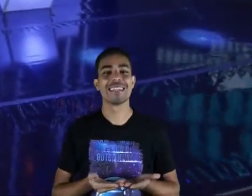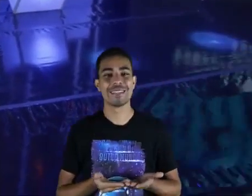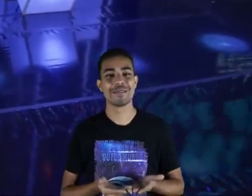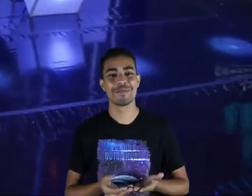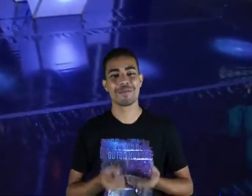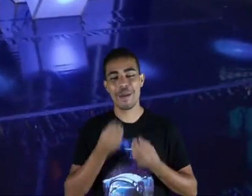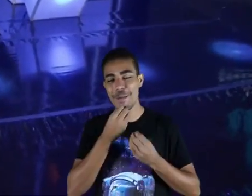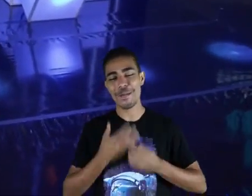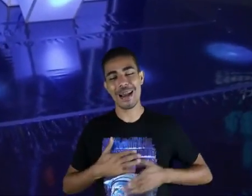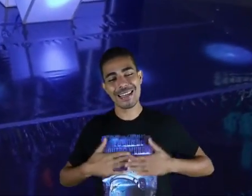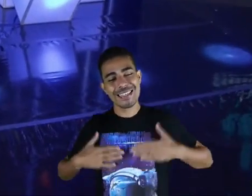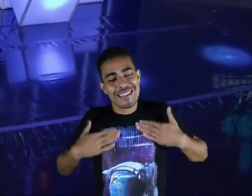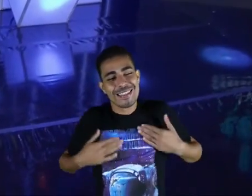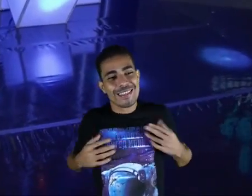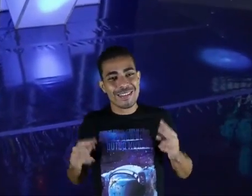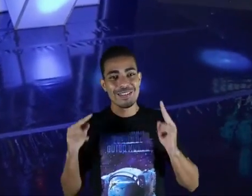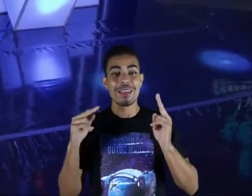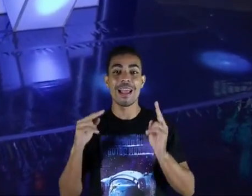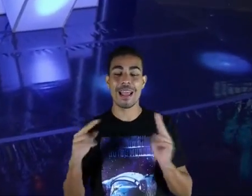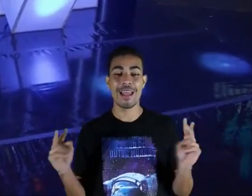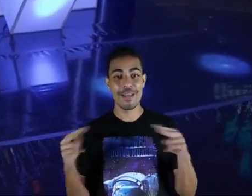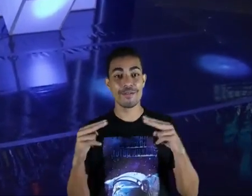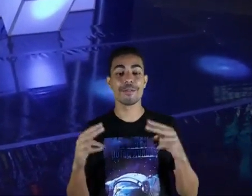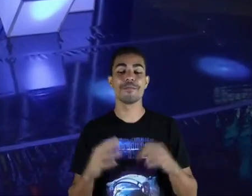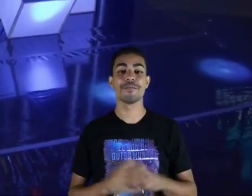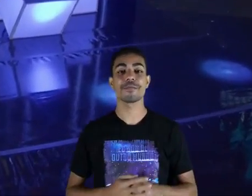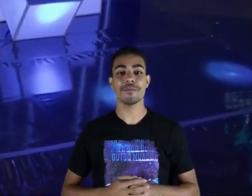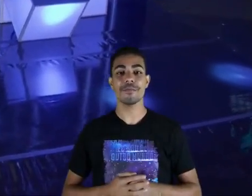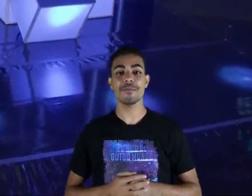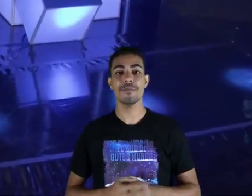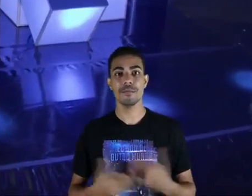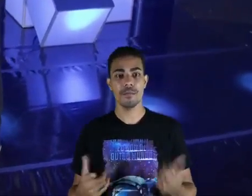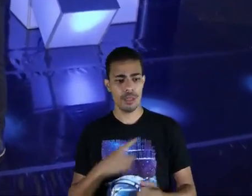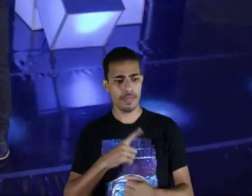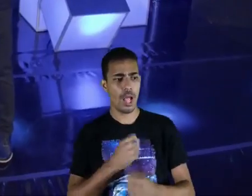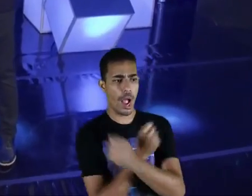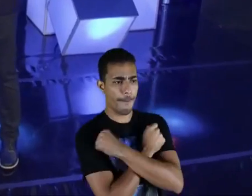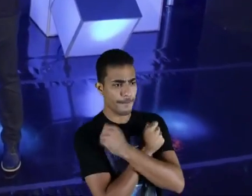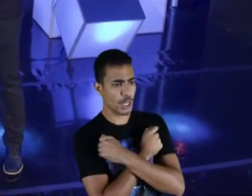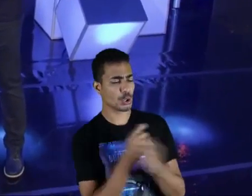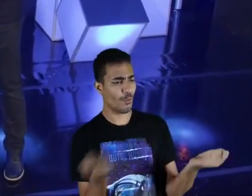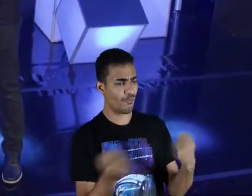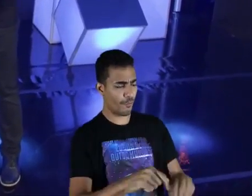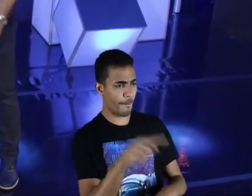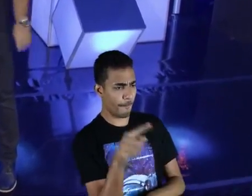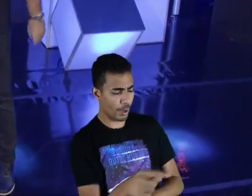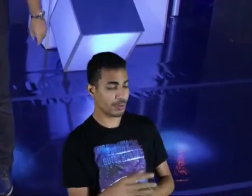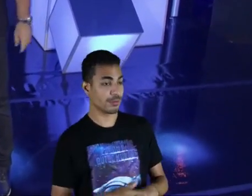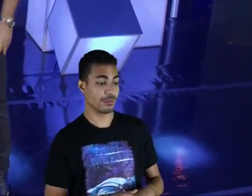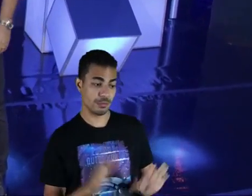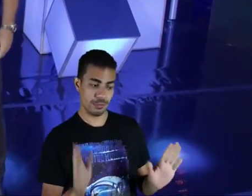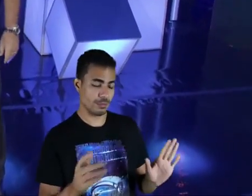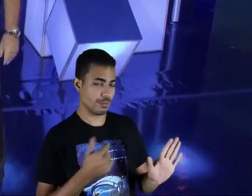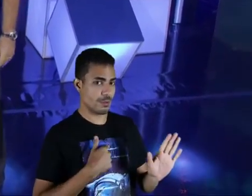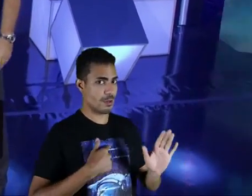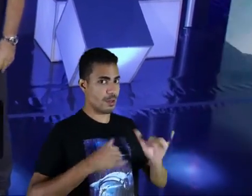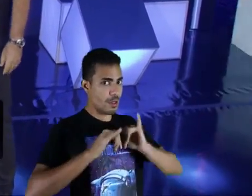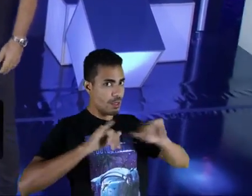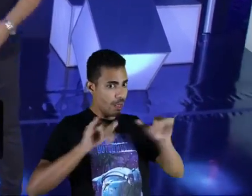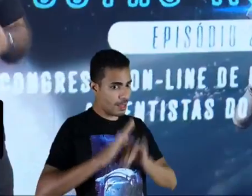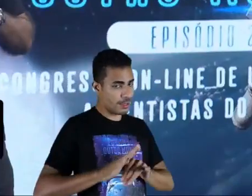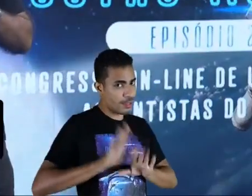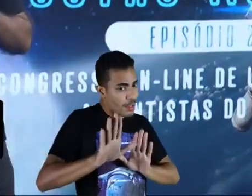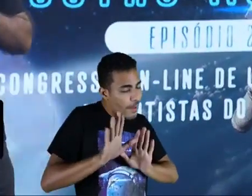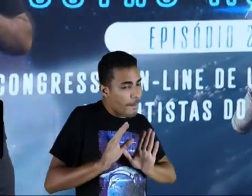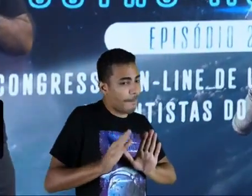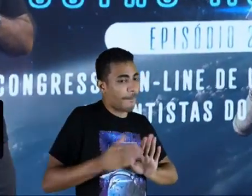Prazer te ver, Lígia. Igualmente. Temos aí alguns abraços que você quer mandar, né? Esse aqui, ó, que você trouxe para mim, eu já vou falar já, não vamos dar spoiler.